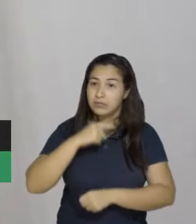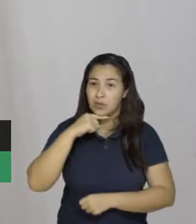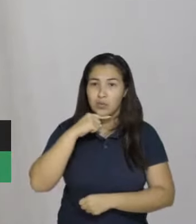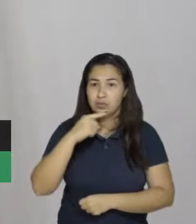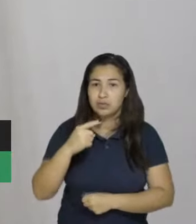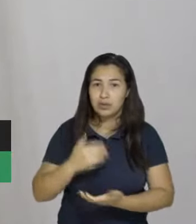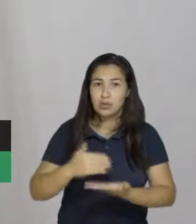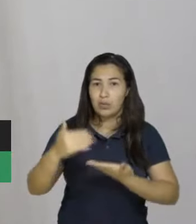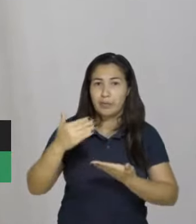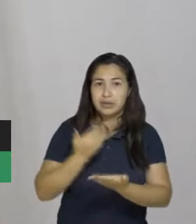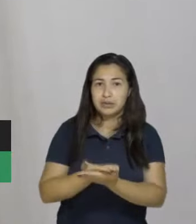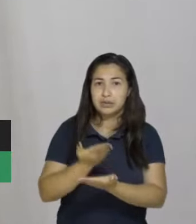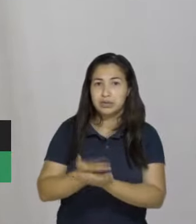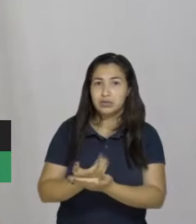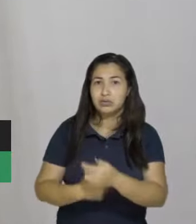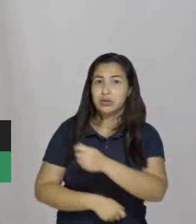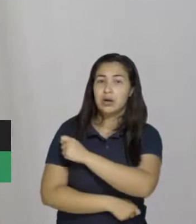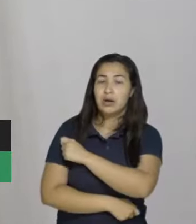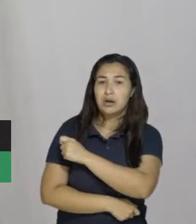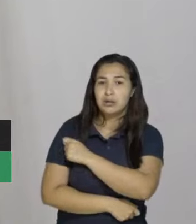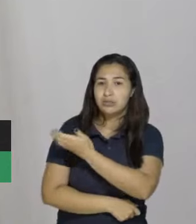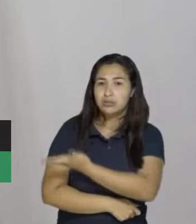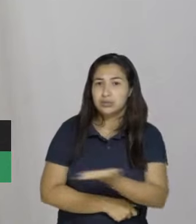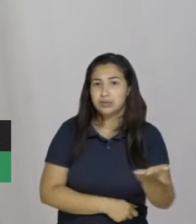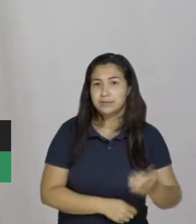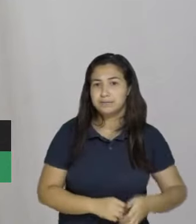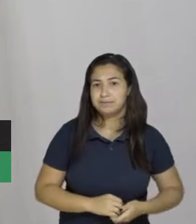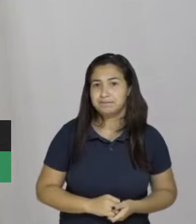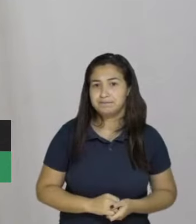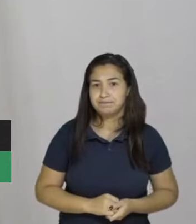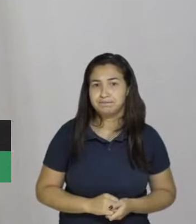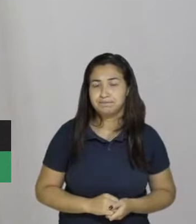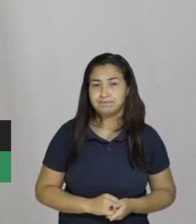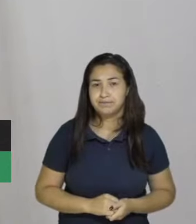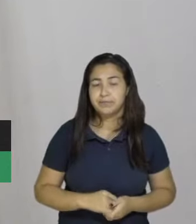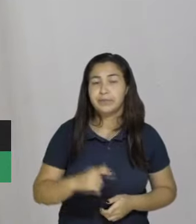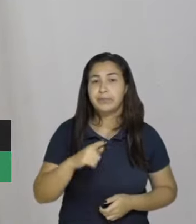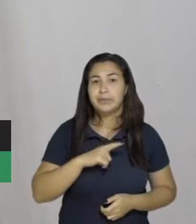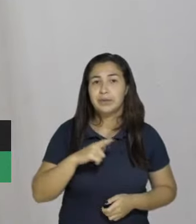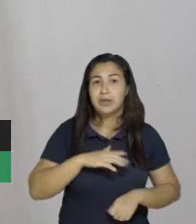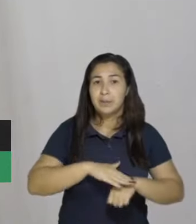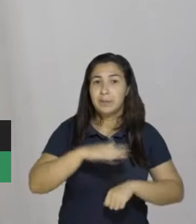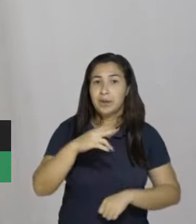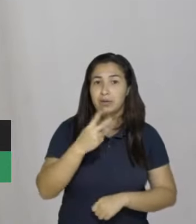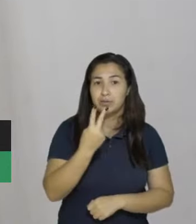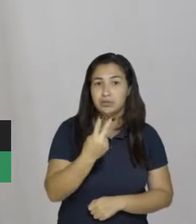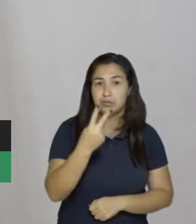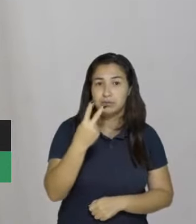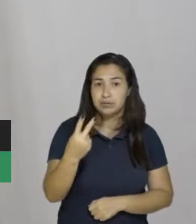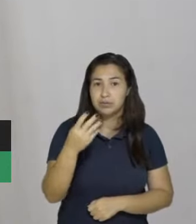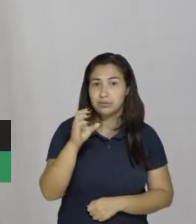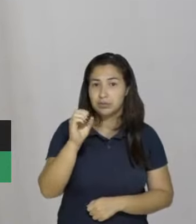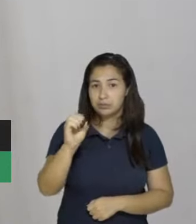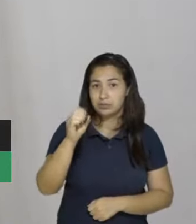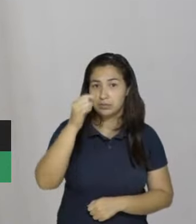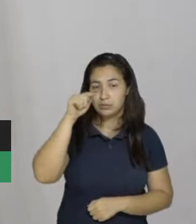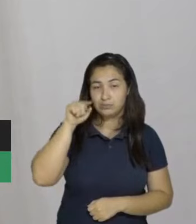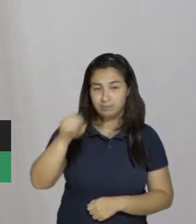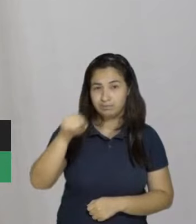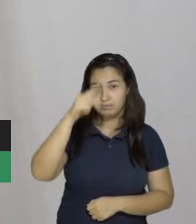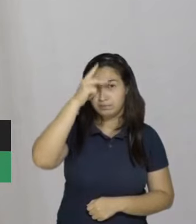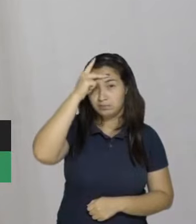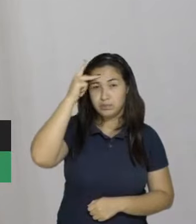básicas de atender aos nossos estudantes. Temos mais de 220 mil pessoas na